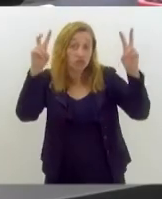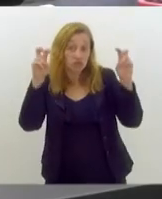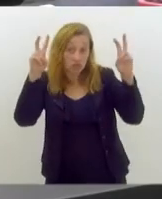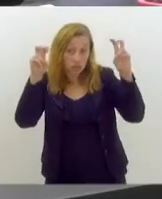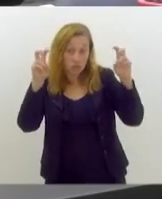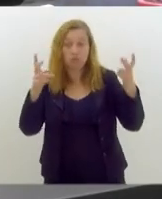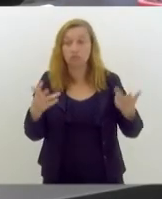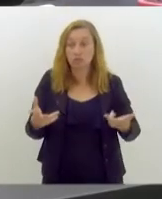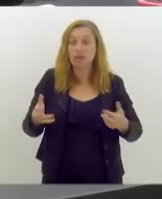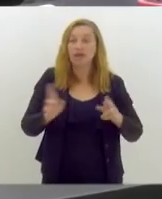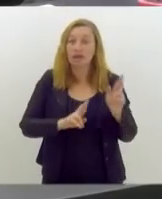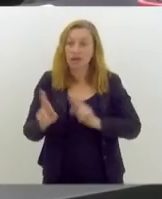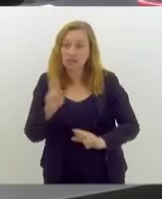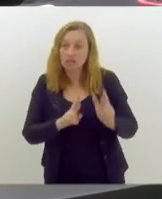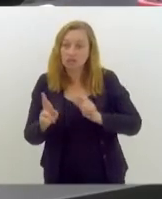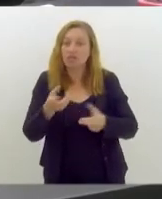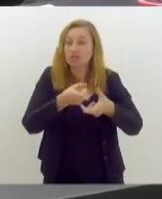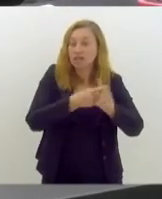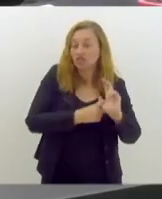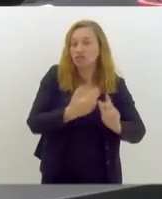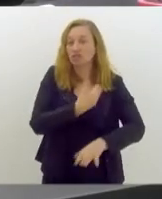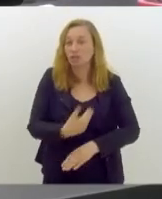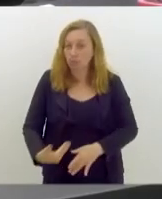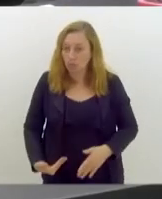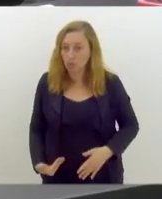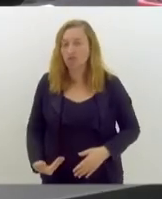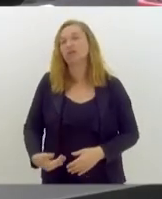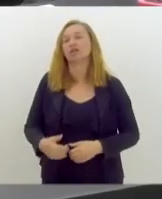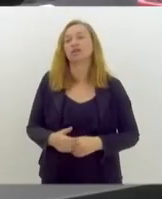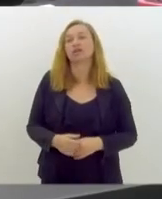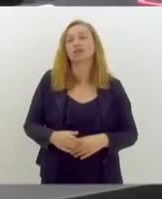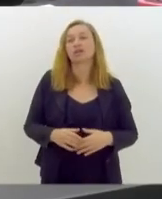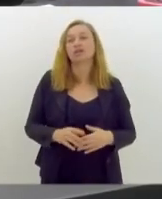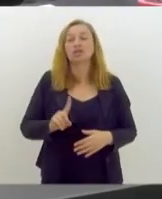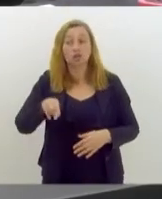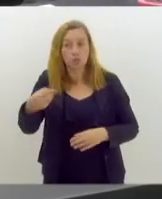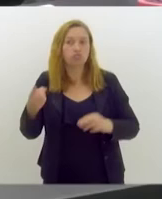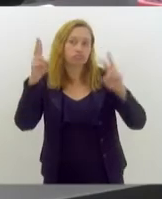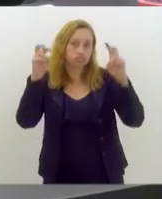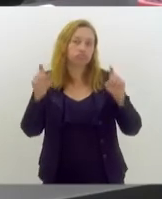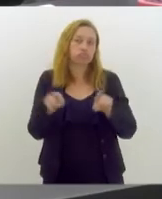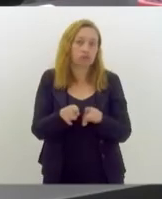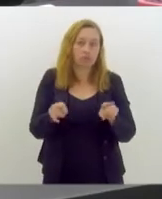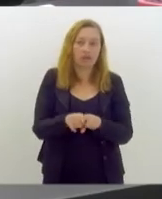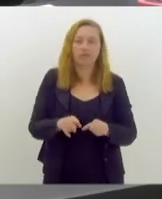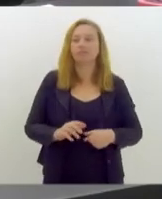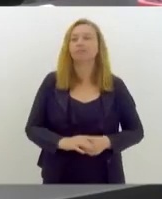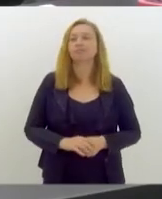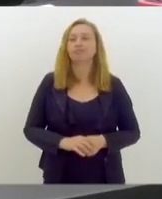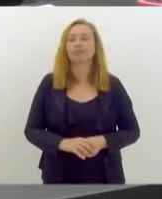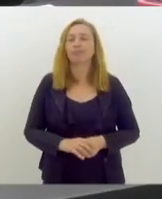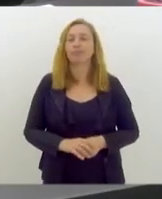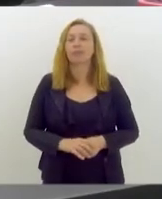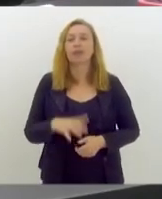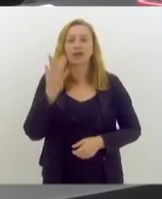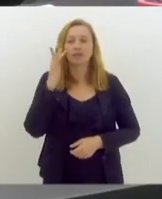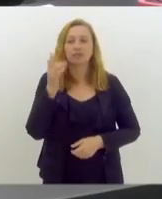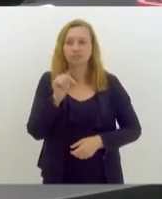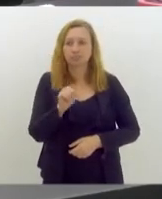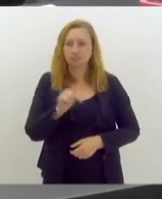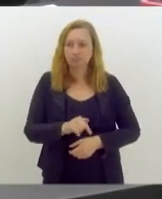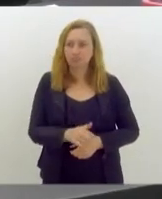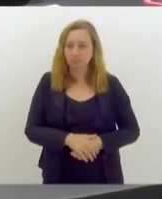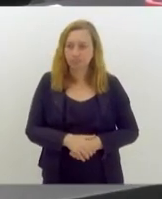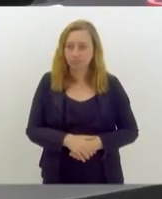é relacionadas à questão da dívida pública e enfim e outros aspectos correlatos acho aqui que eu quero